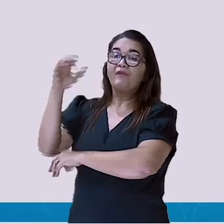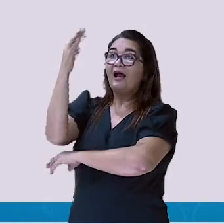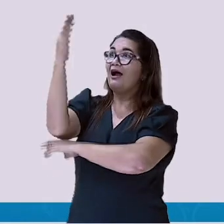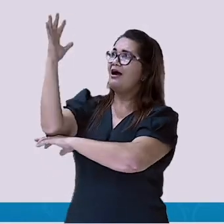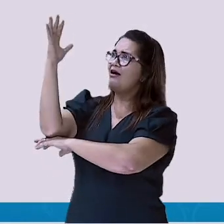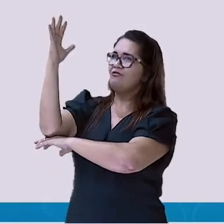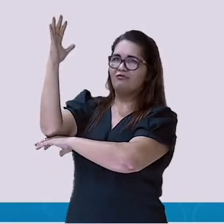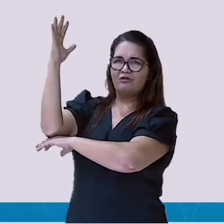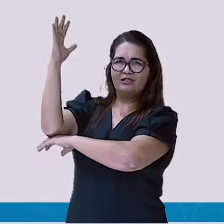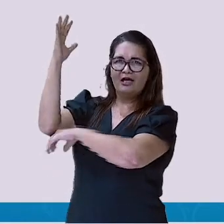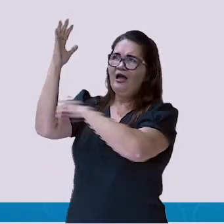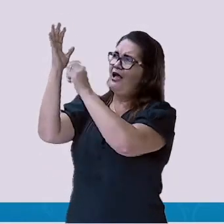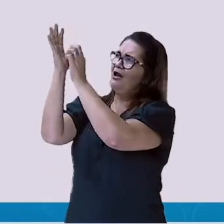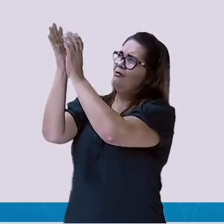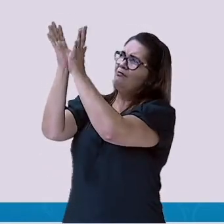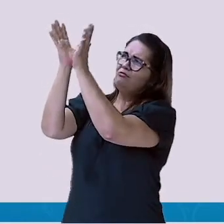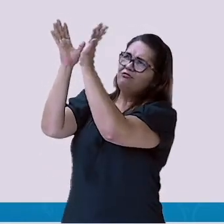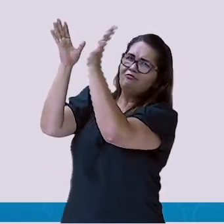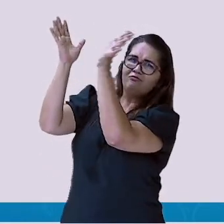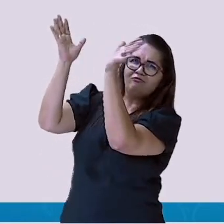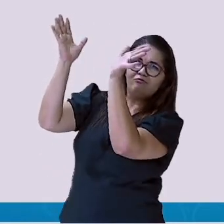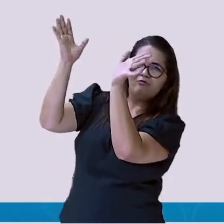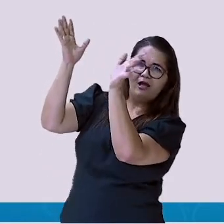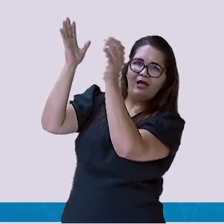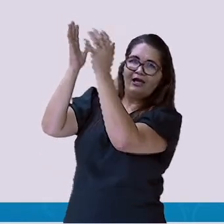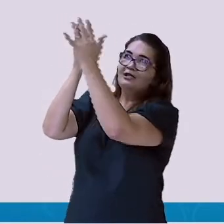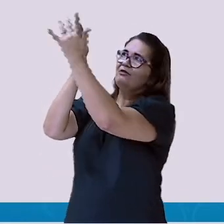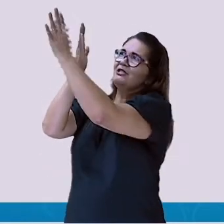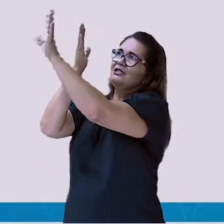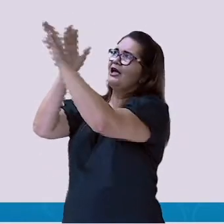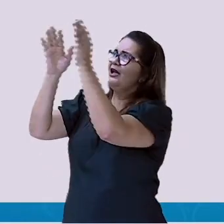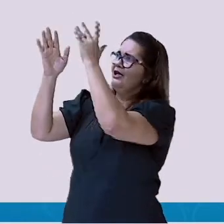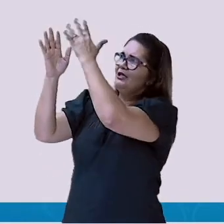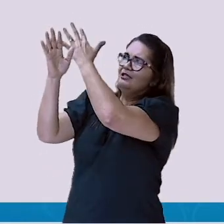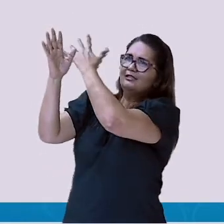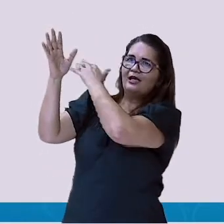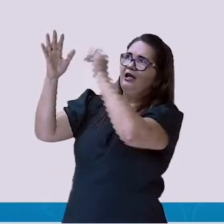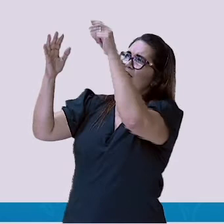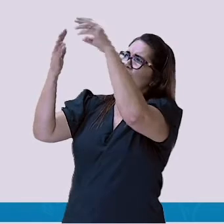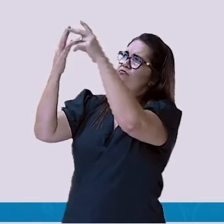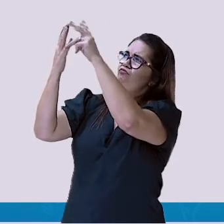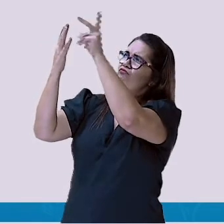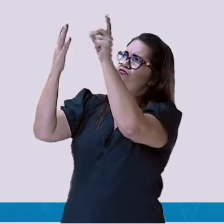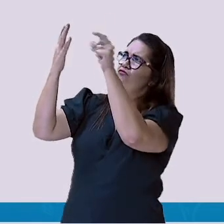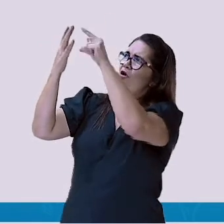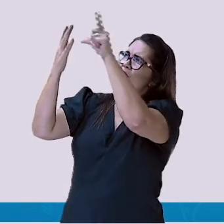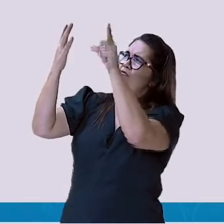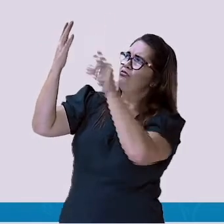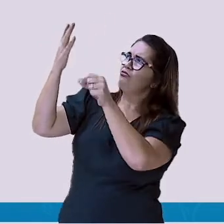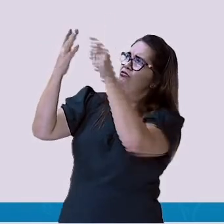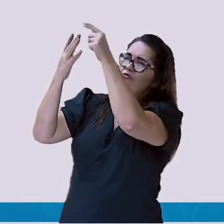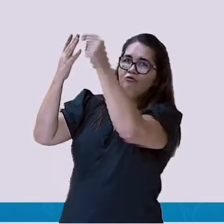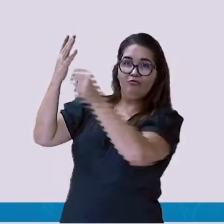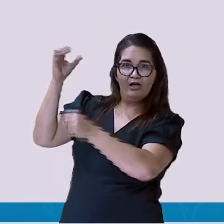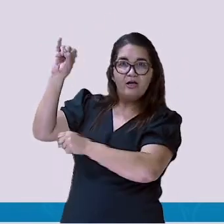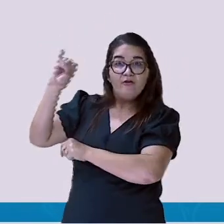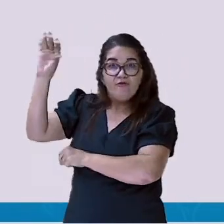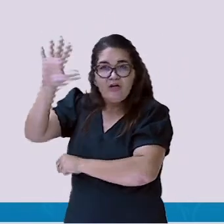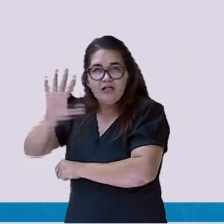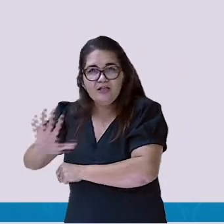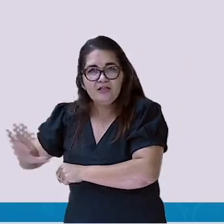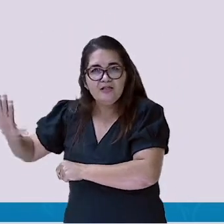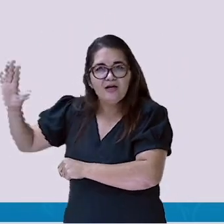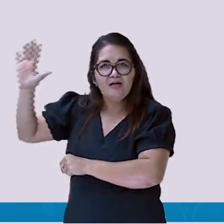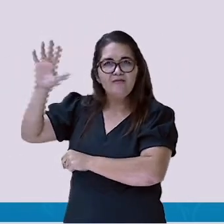tão grudadinhas umas nas outras. Eu trouxe aí, olha, um exemplo primeiro, essa primeira imagem, são